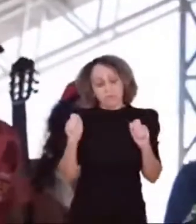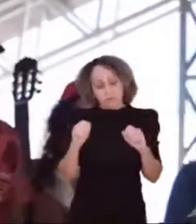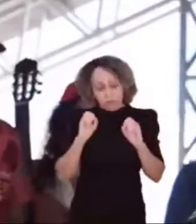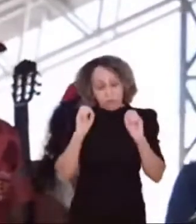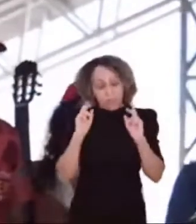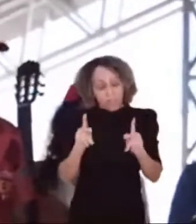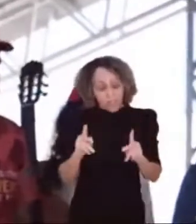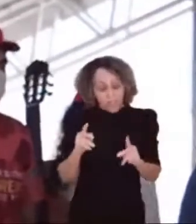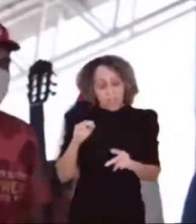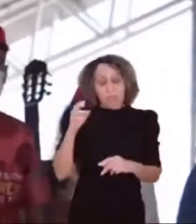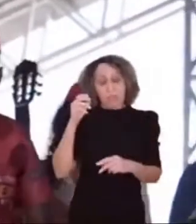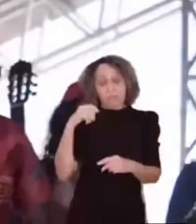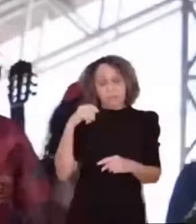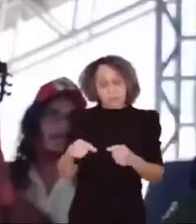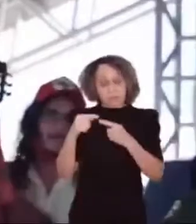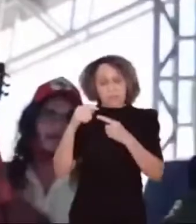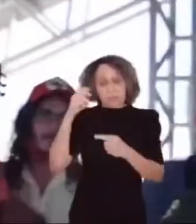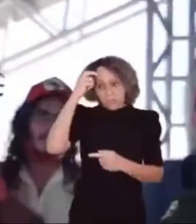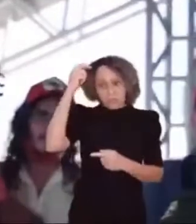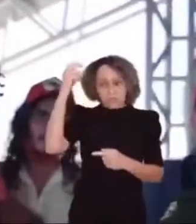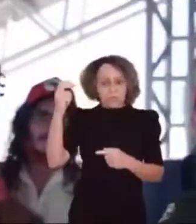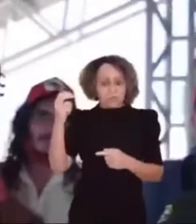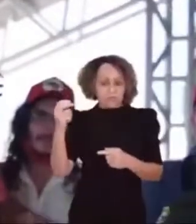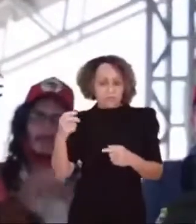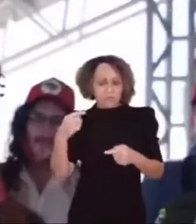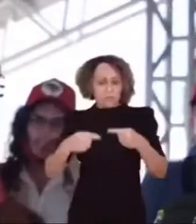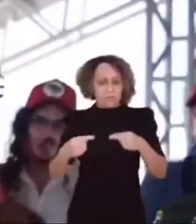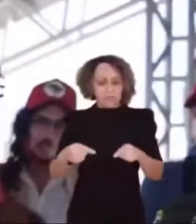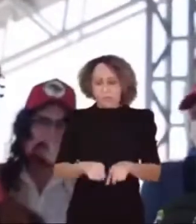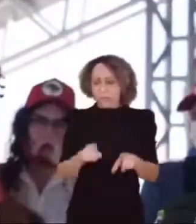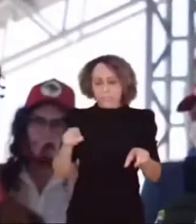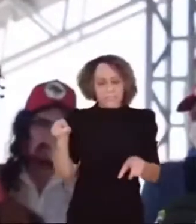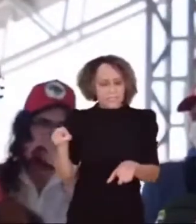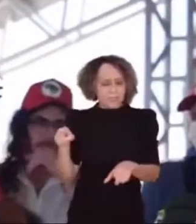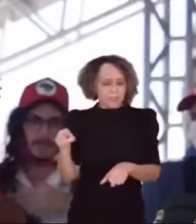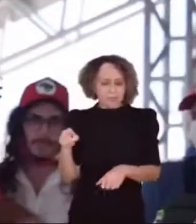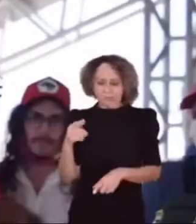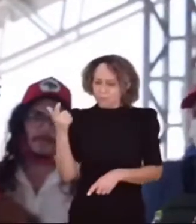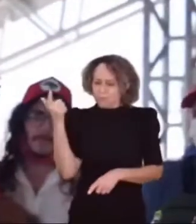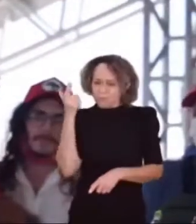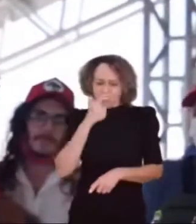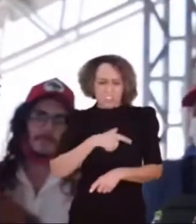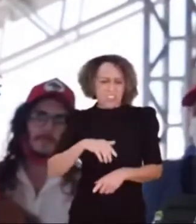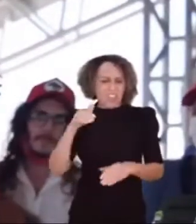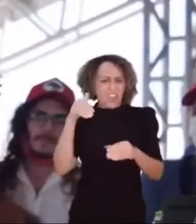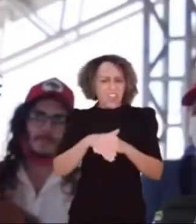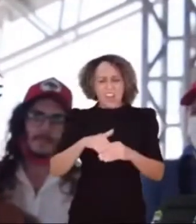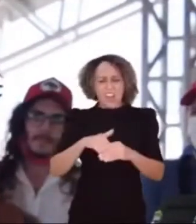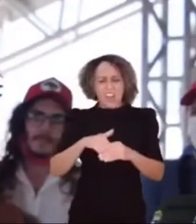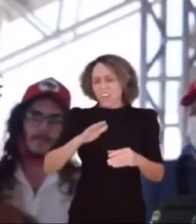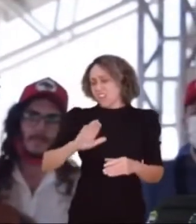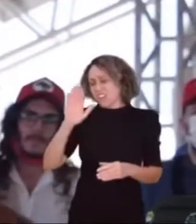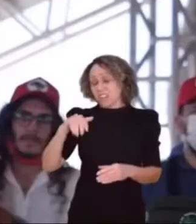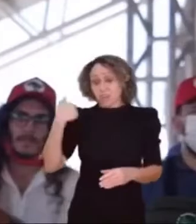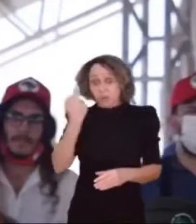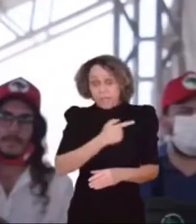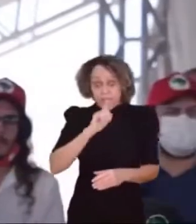ele. Nós aqui temos que assumir um compromisso de luta,